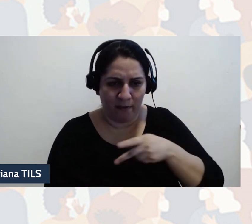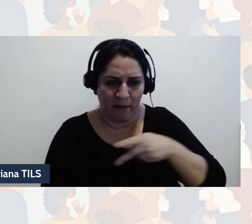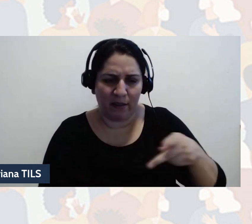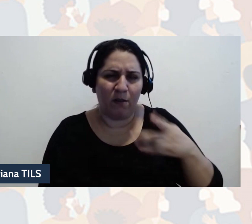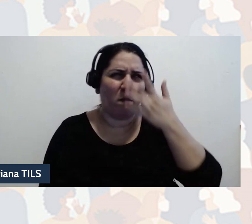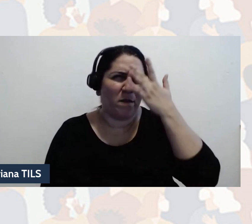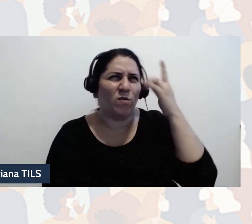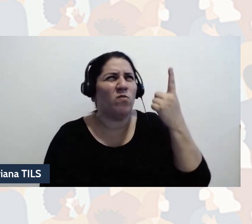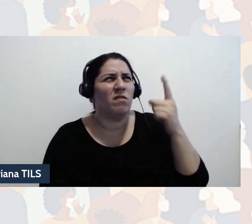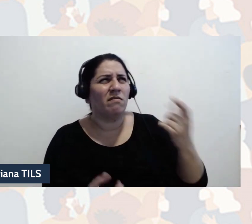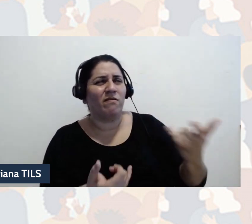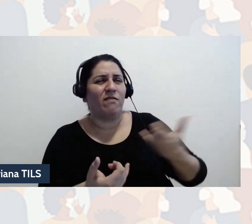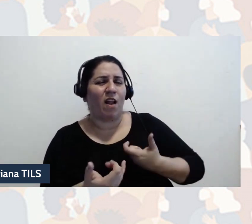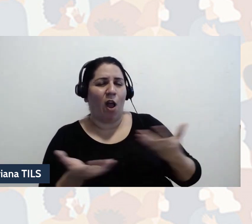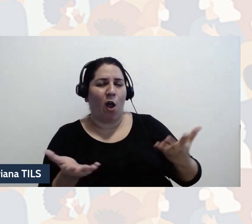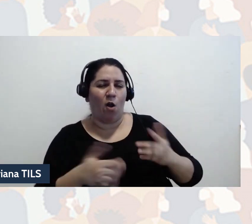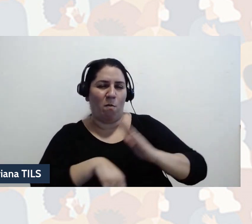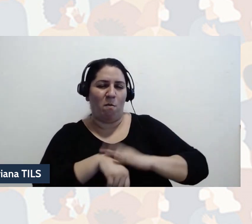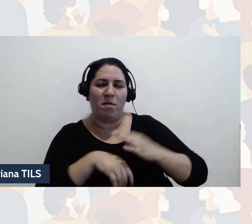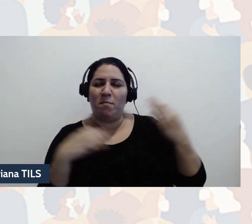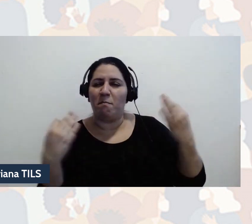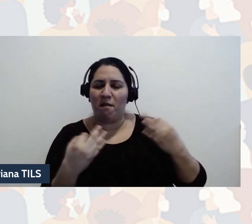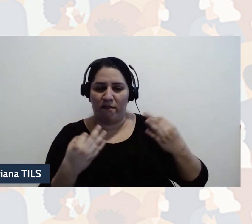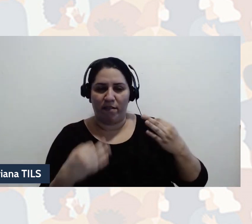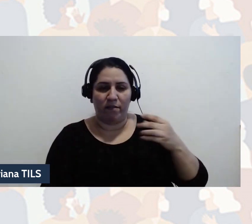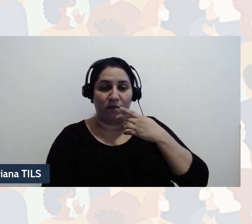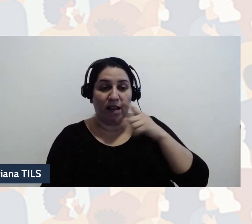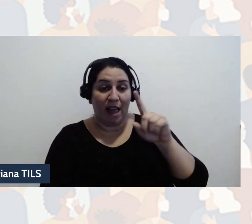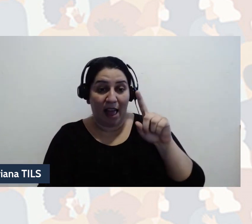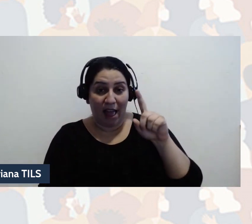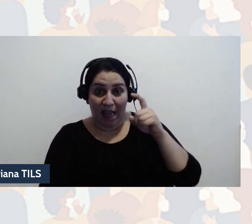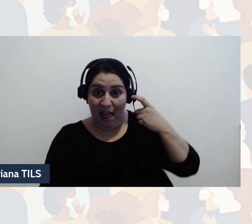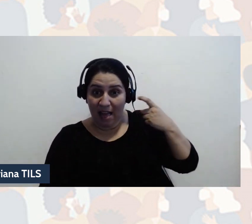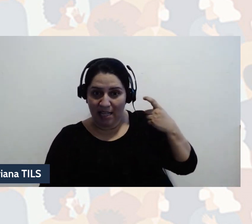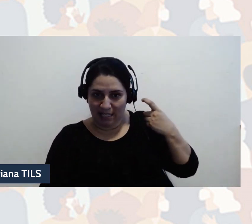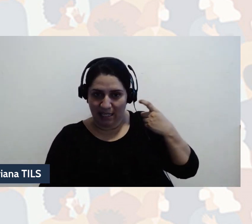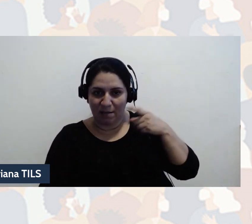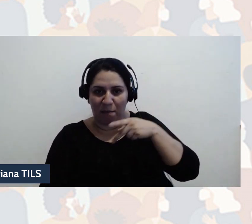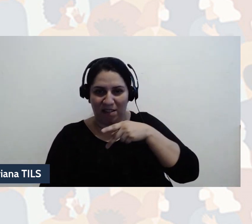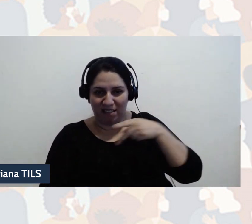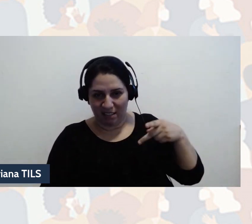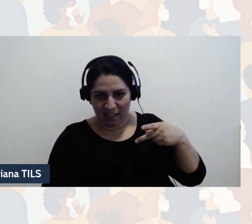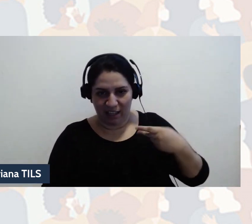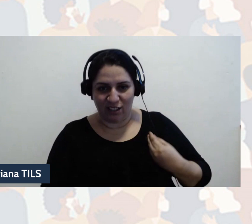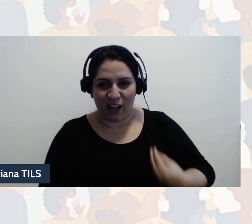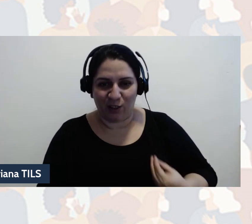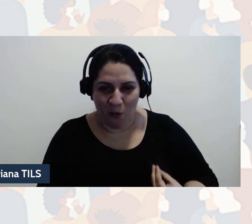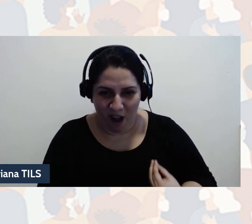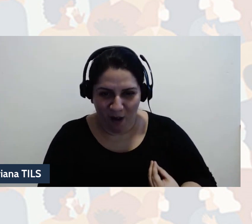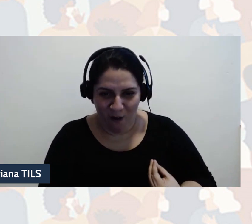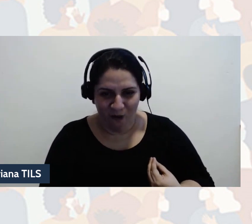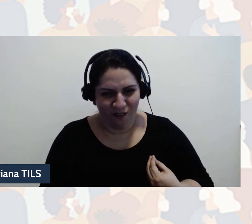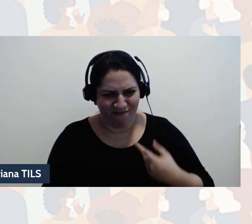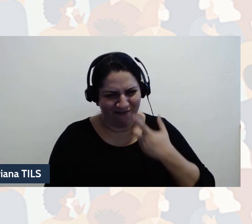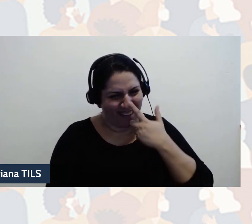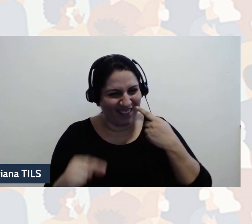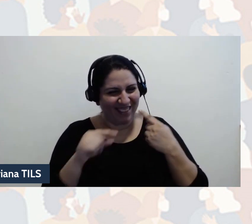né? Falou ex-presidente em exercício. Eu adorei essa definição, né? Ex-presidente em exercício.